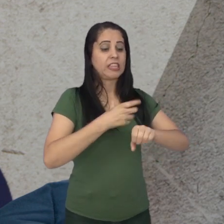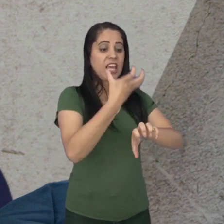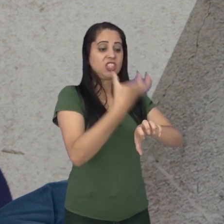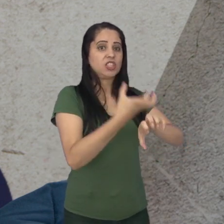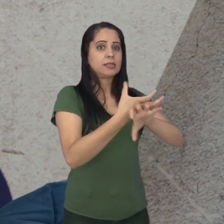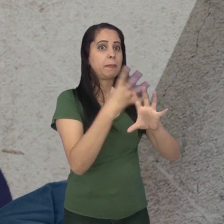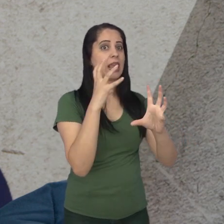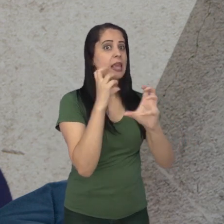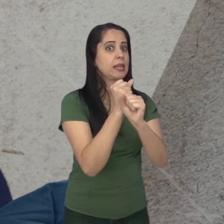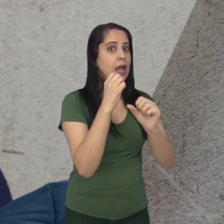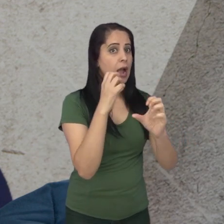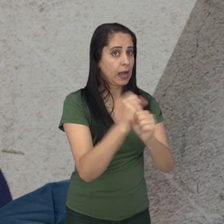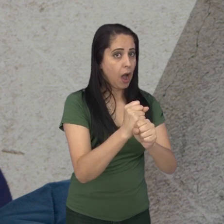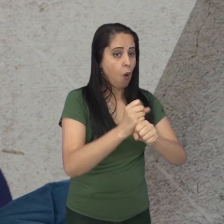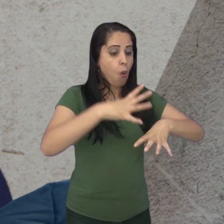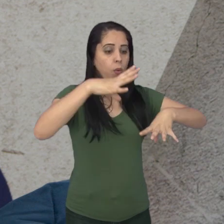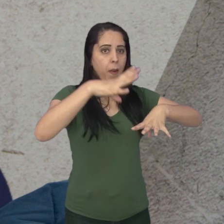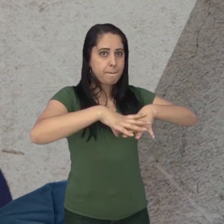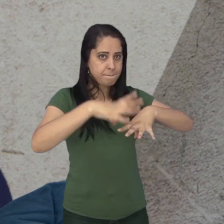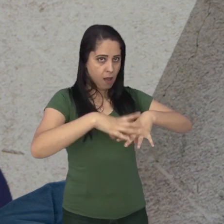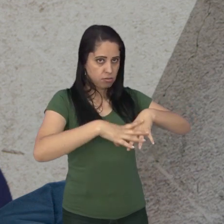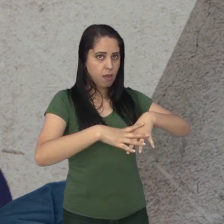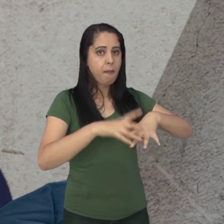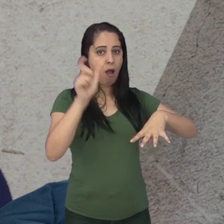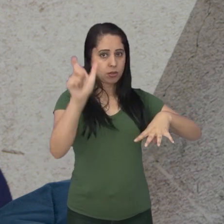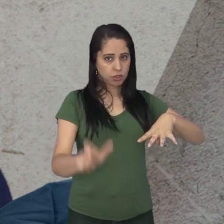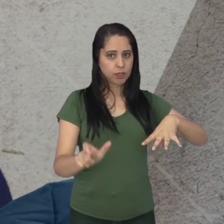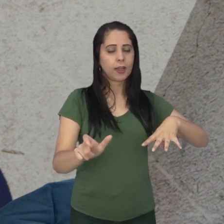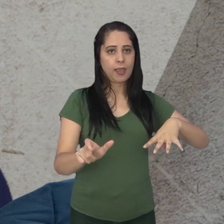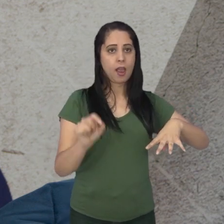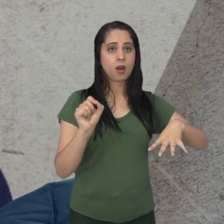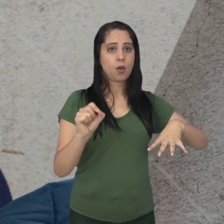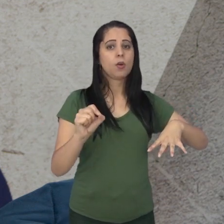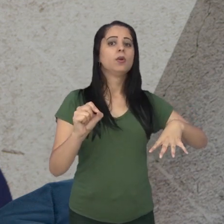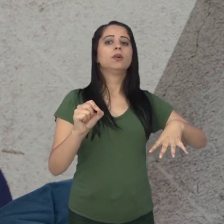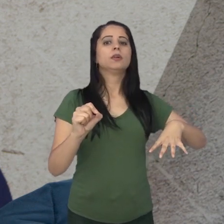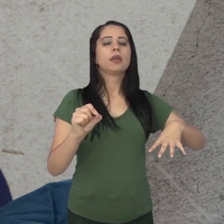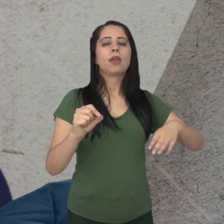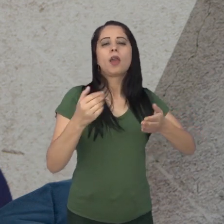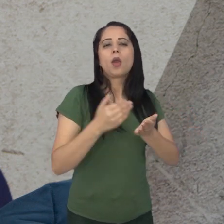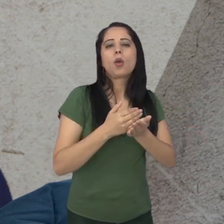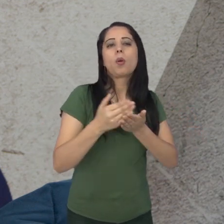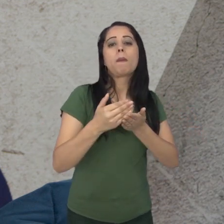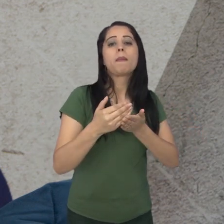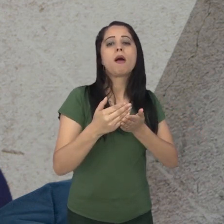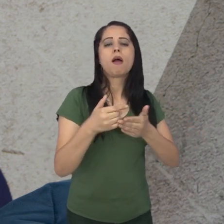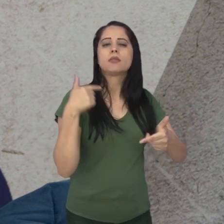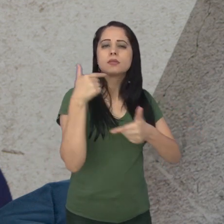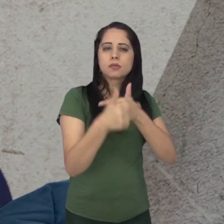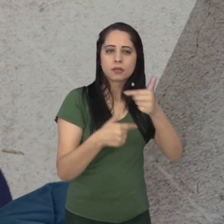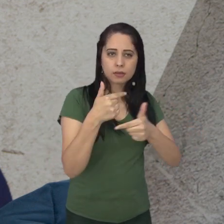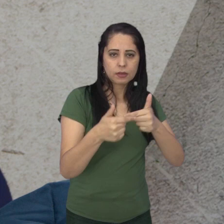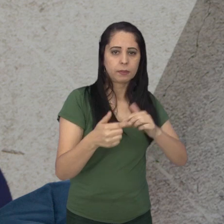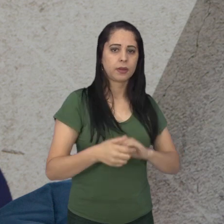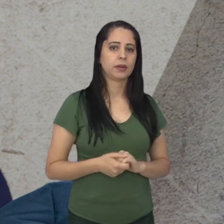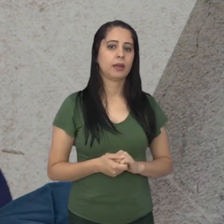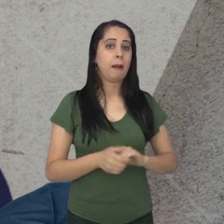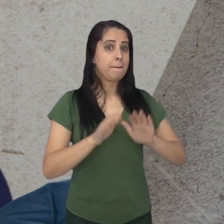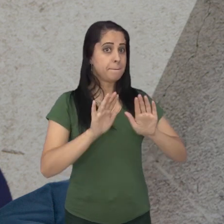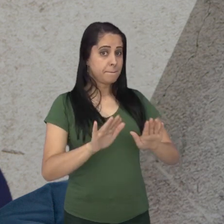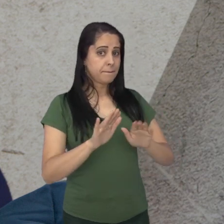dos diversos sistemas nos quais o engenheiro civil ele desenvolve e atua no seu